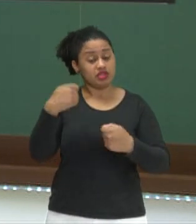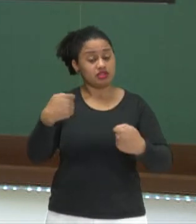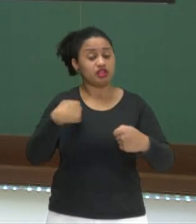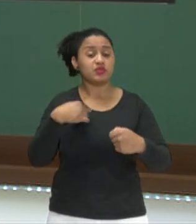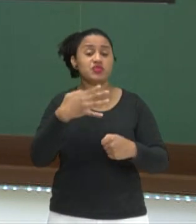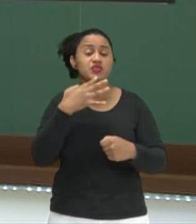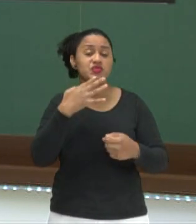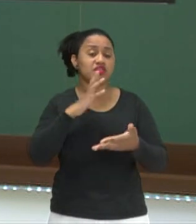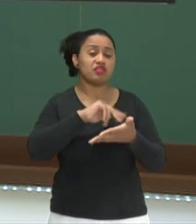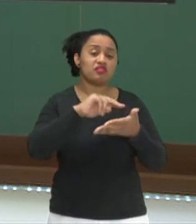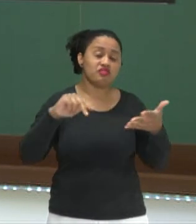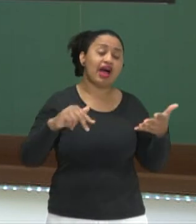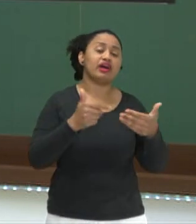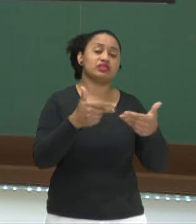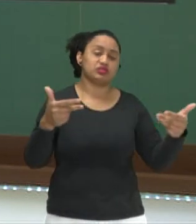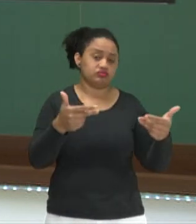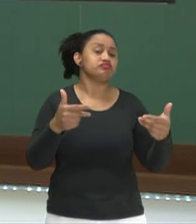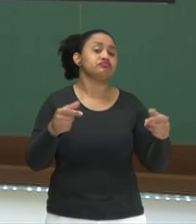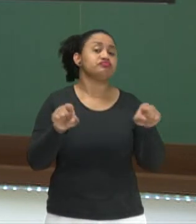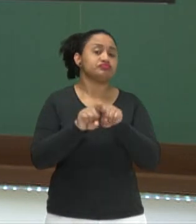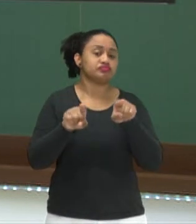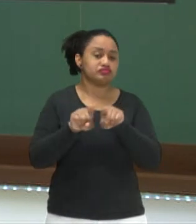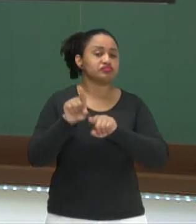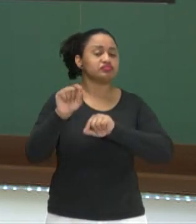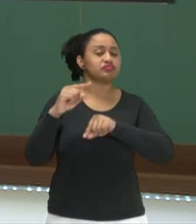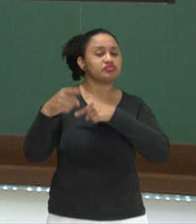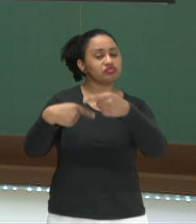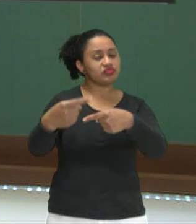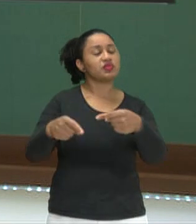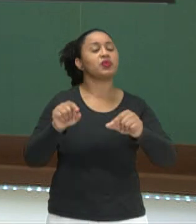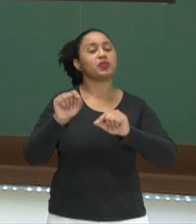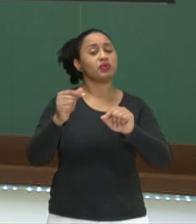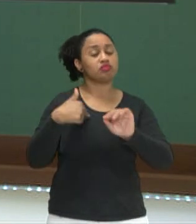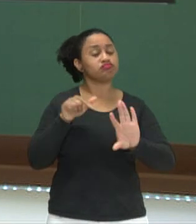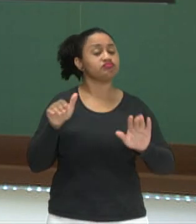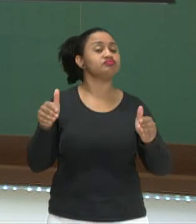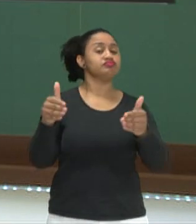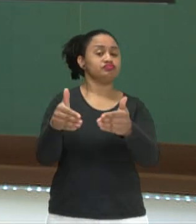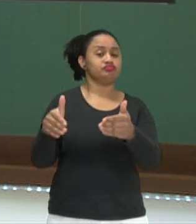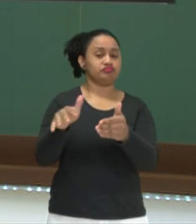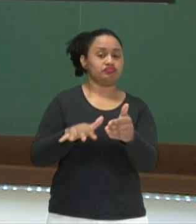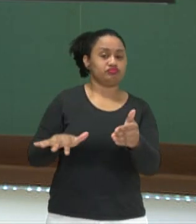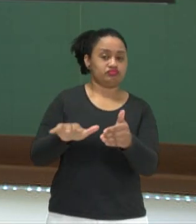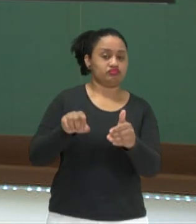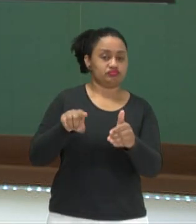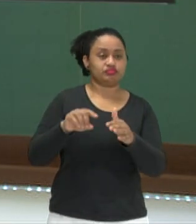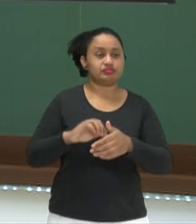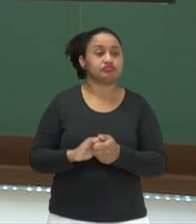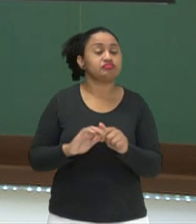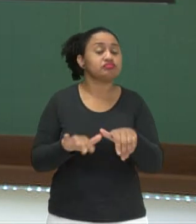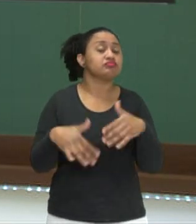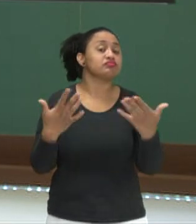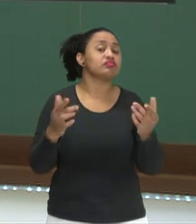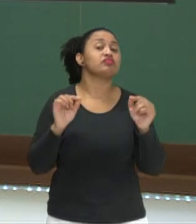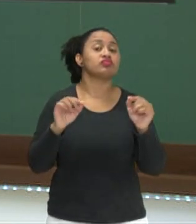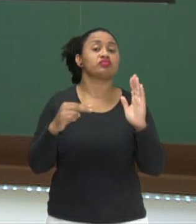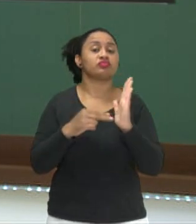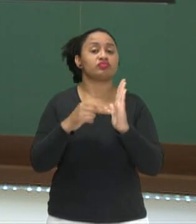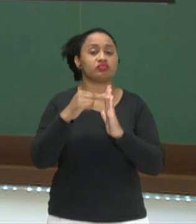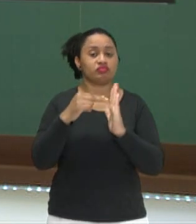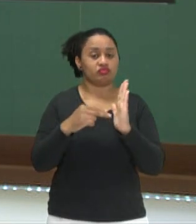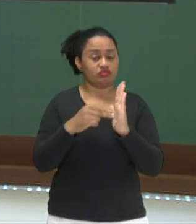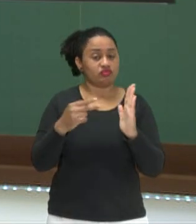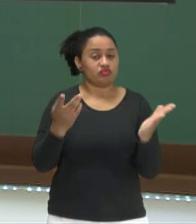seja, conhecer sobre várias coisas até mesmo, para depois a gente ficar mais específico dentro de uma área. Então, o que seria um prisma? Agora